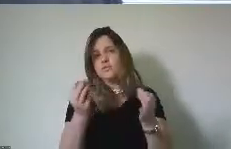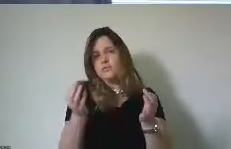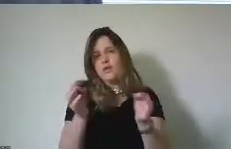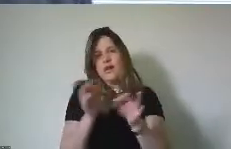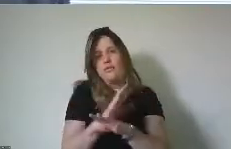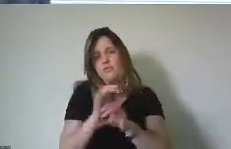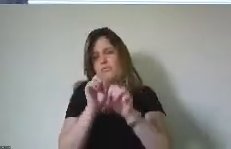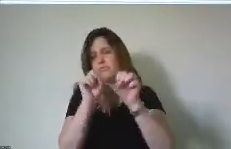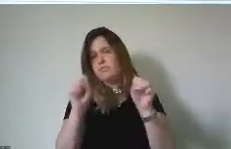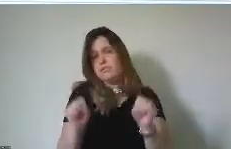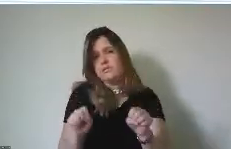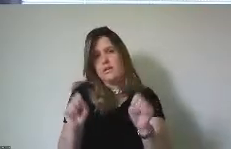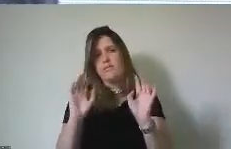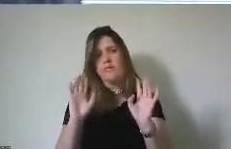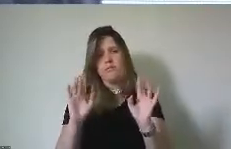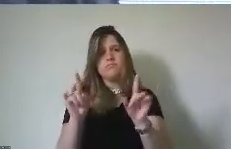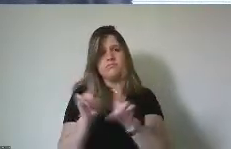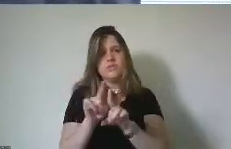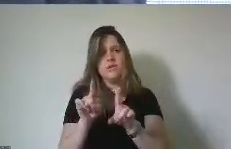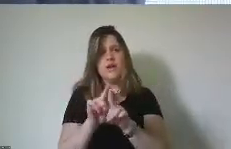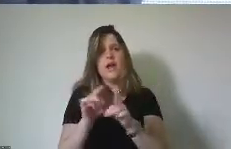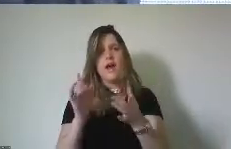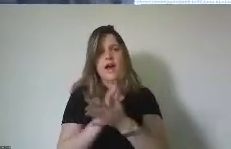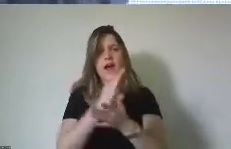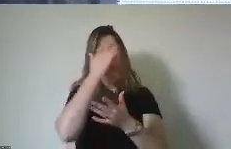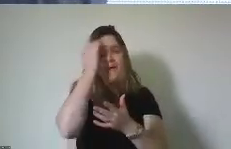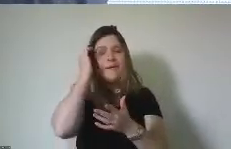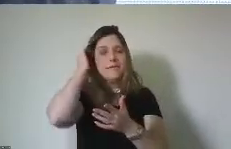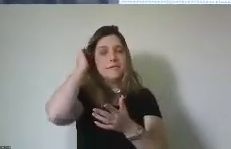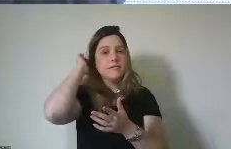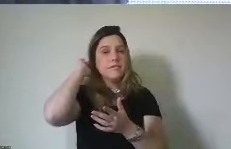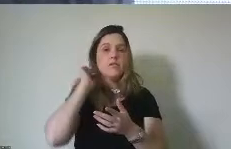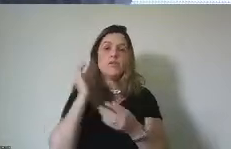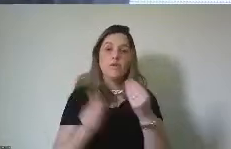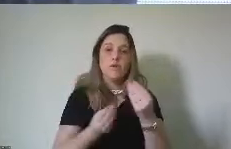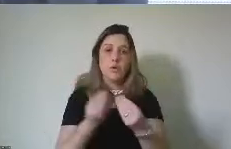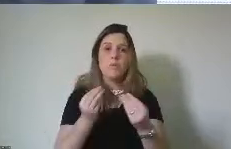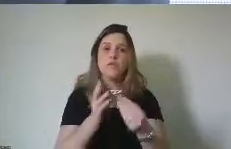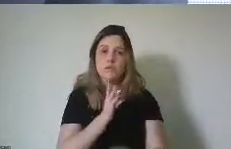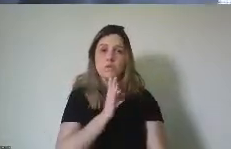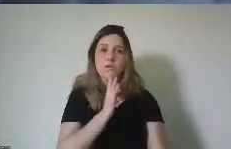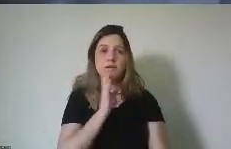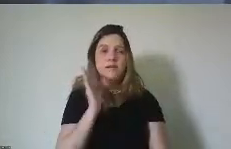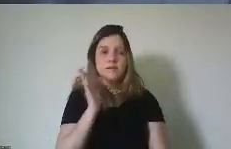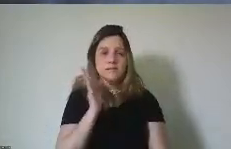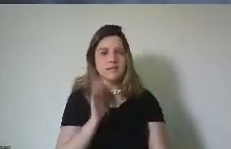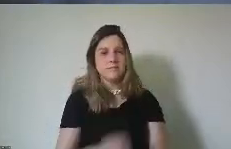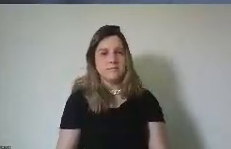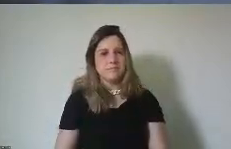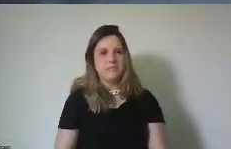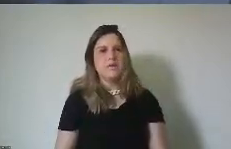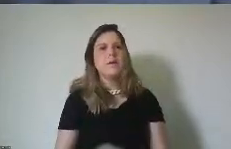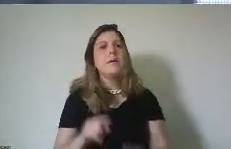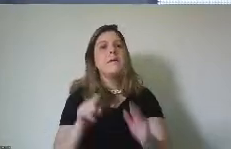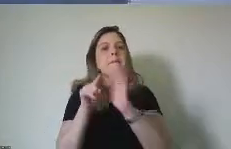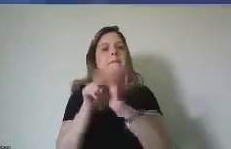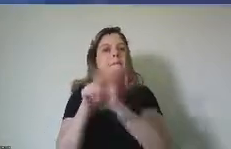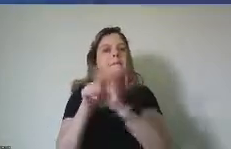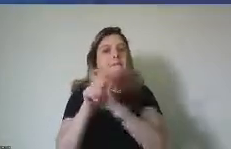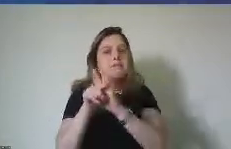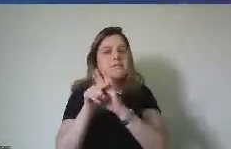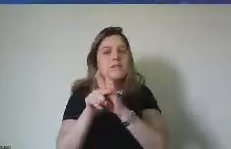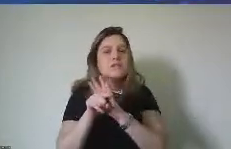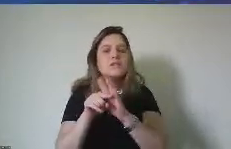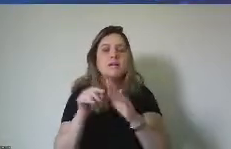transmissão acabou o sistema de geração como a gente conhece nós damos investigado muito essa questão em vários lugares